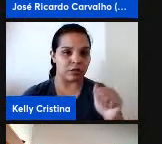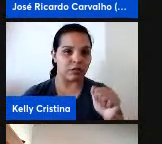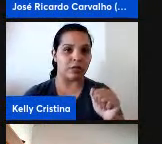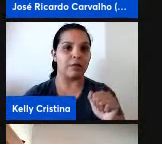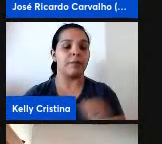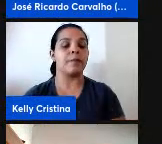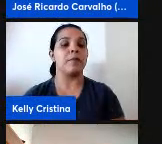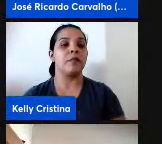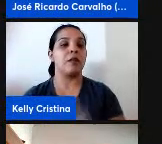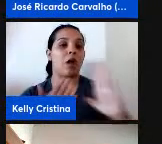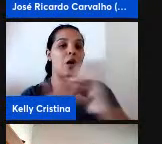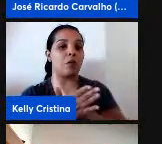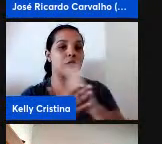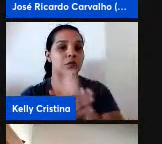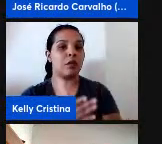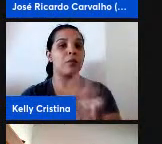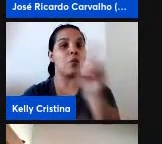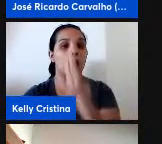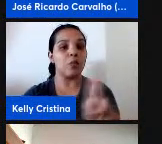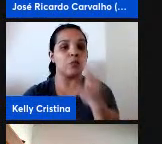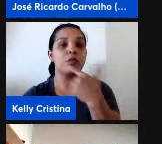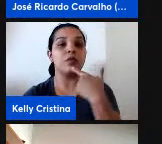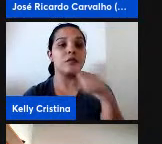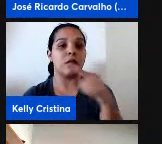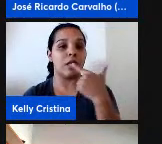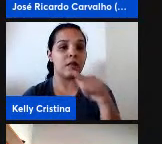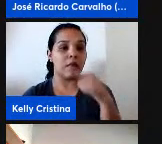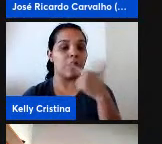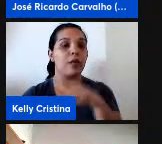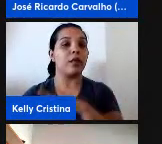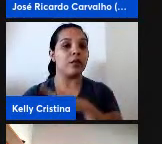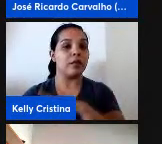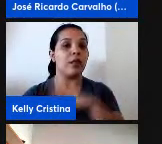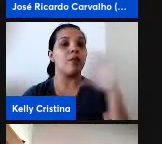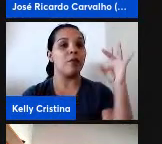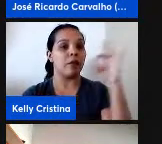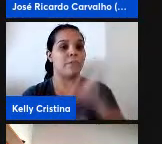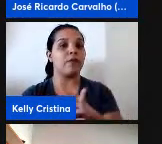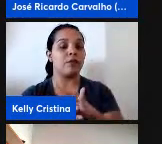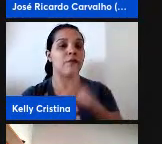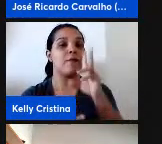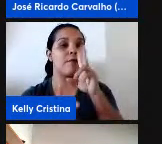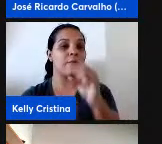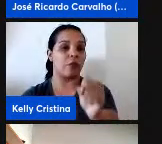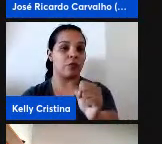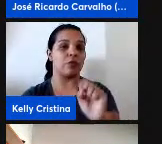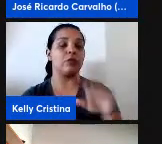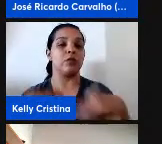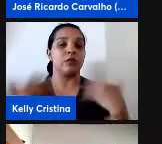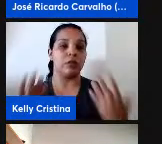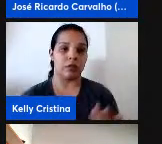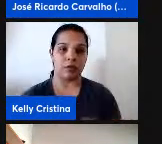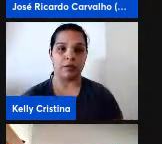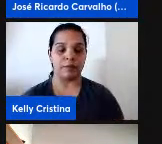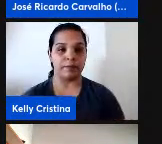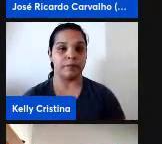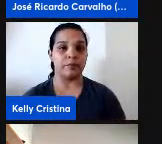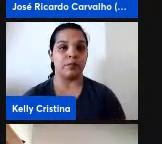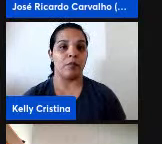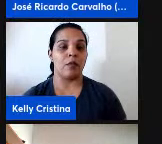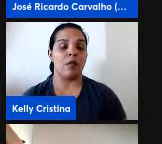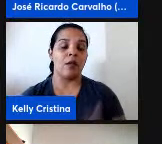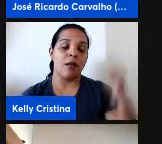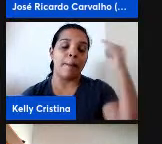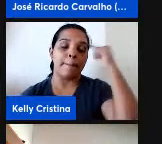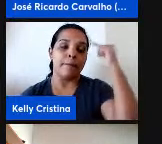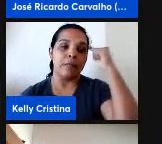língua fazem muito sentido e tem um efeito muito mais forte. Então, eu já começo a pensar que o